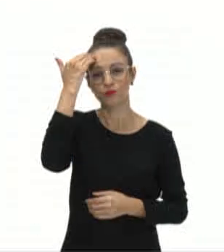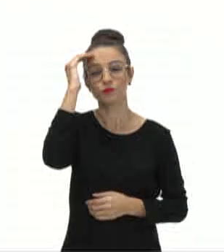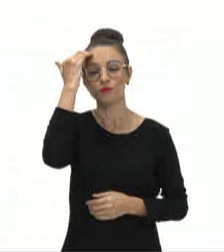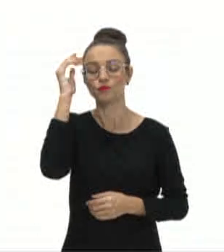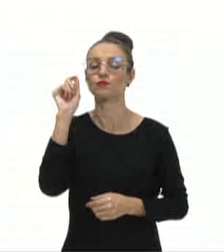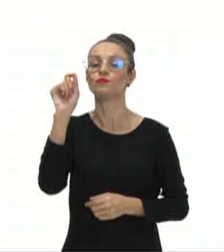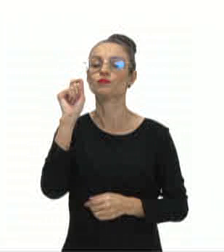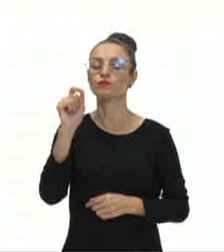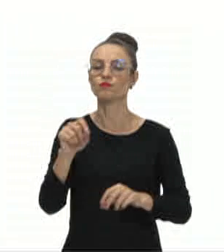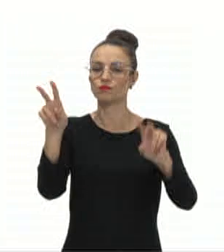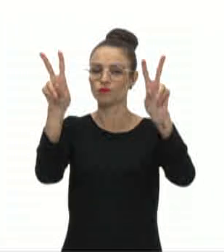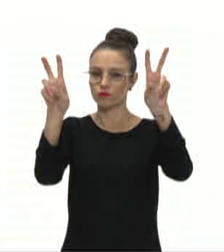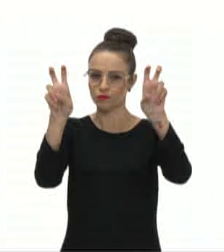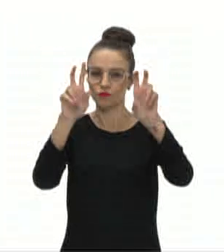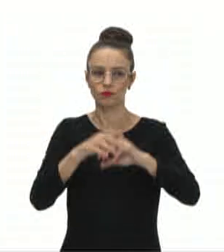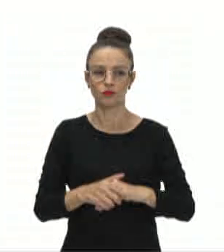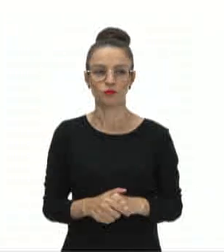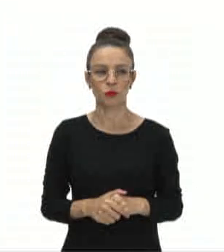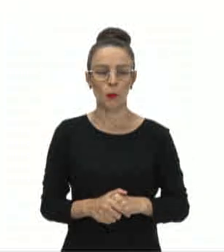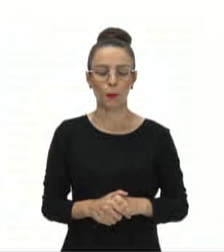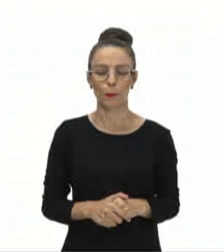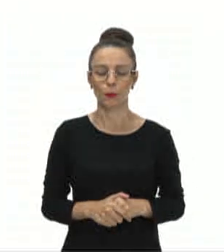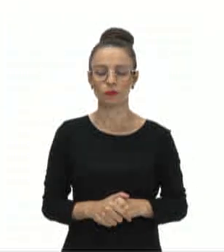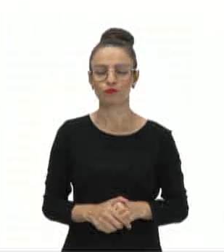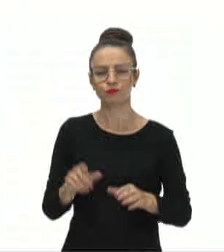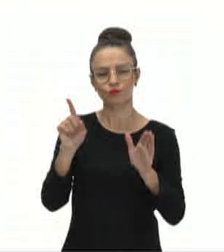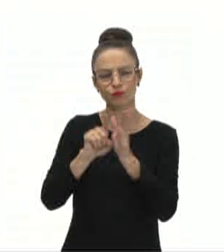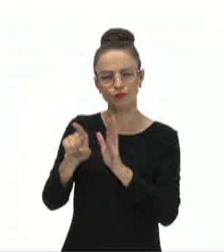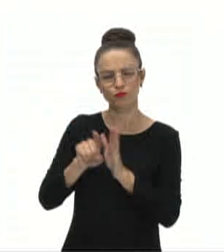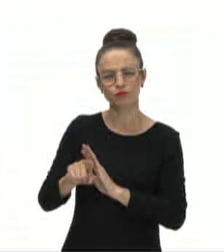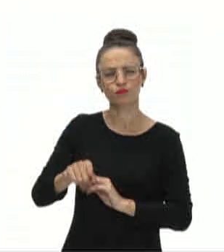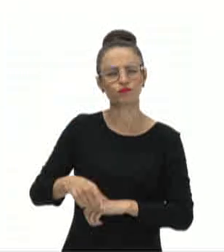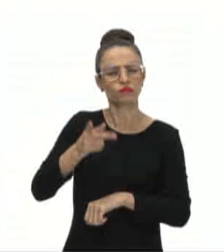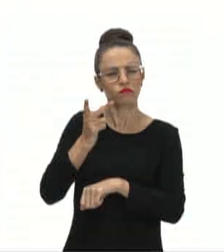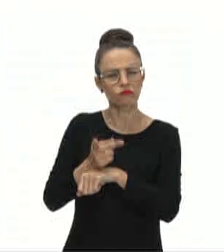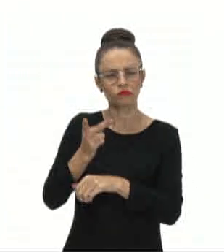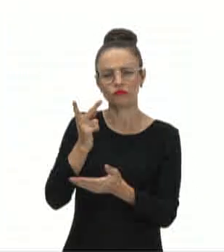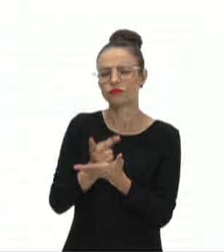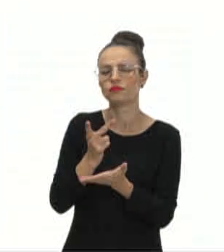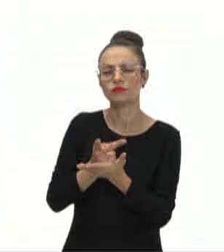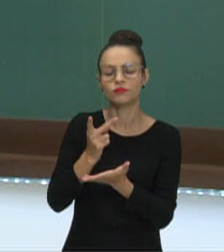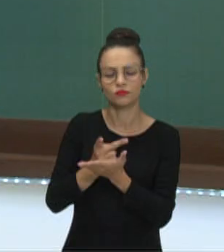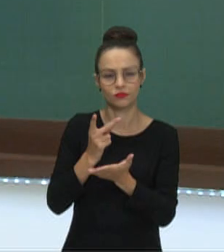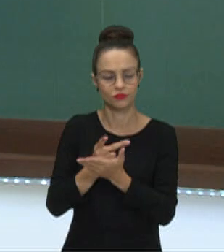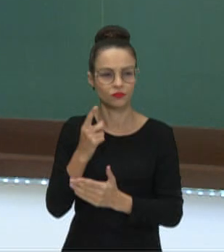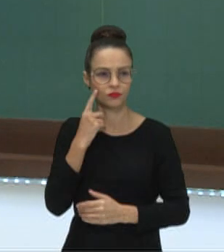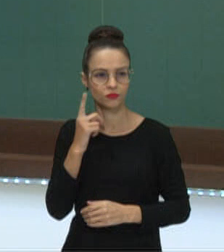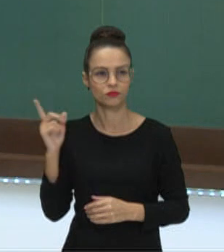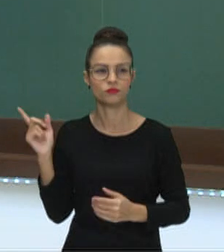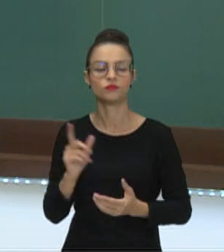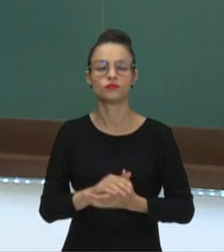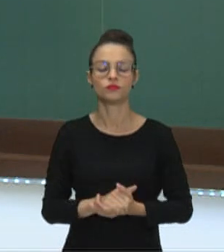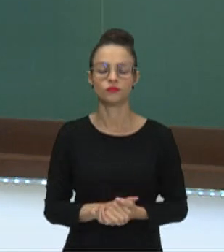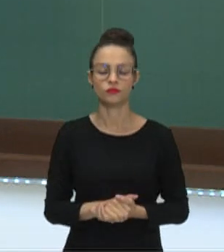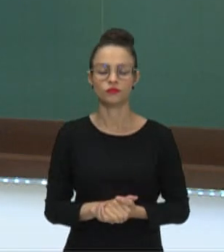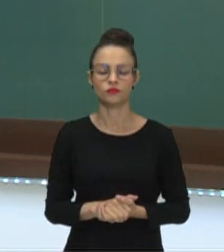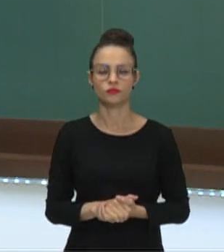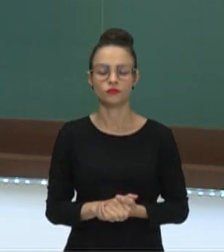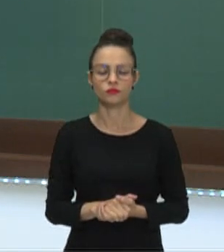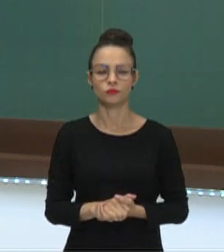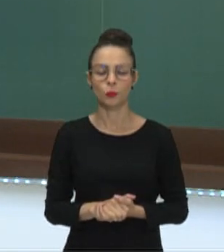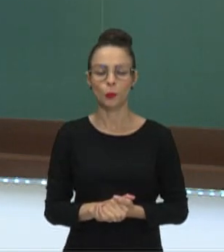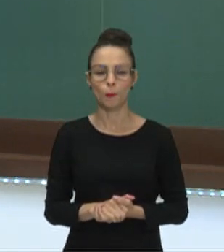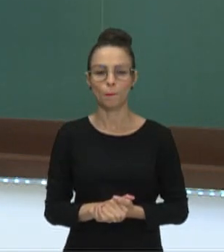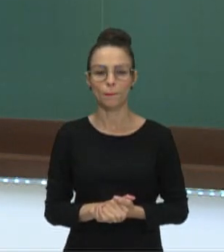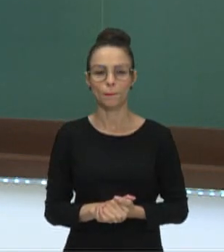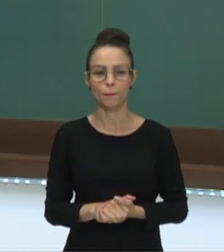esse enunciado. Então, as perguntas mais frequentes, tá? Essa sigla significa isso. What